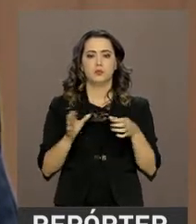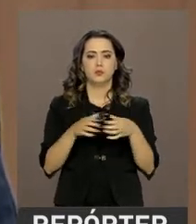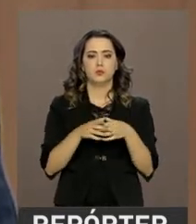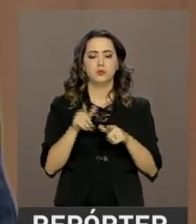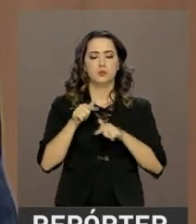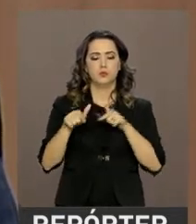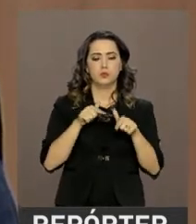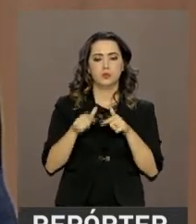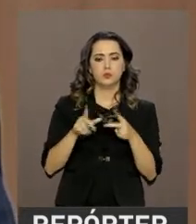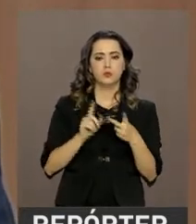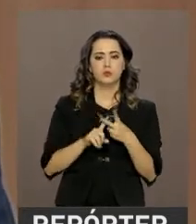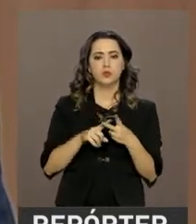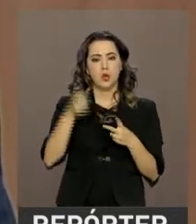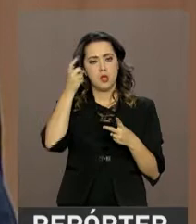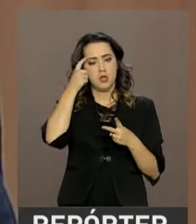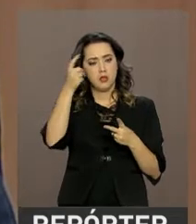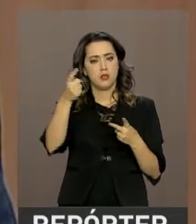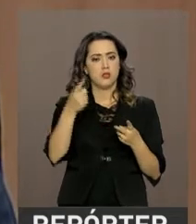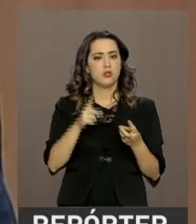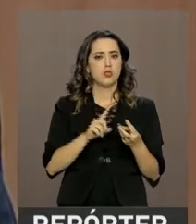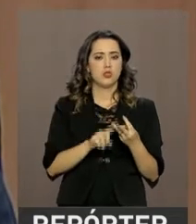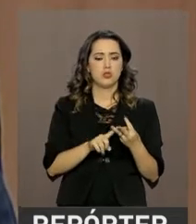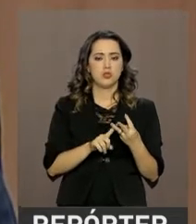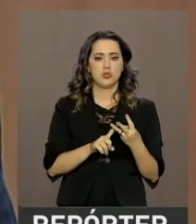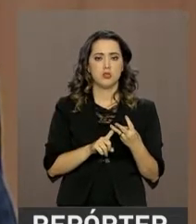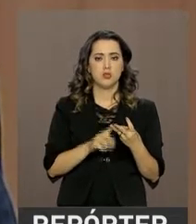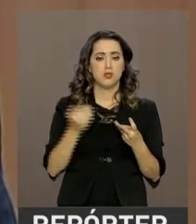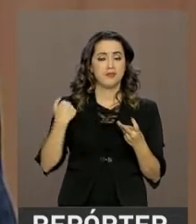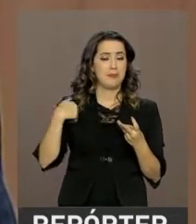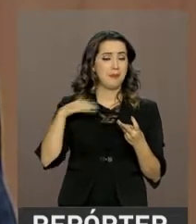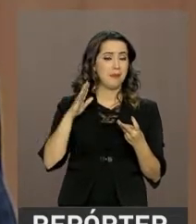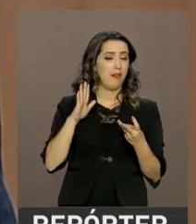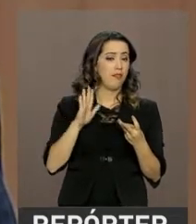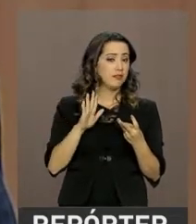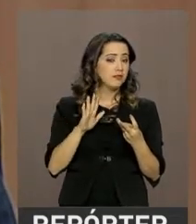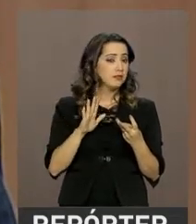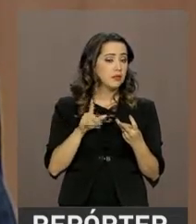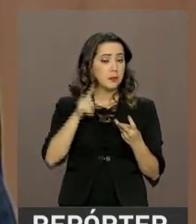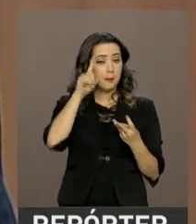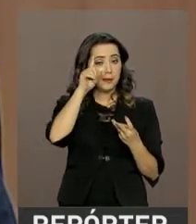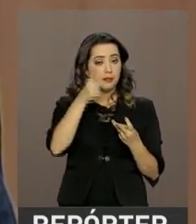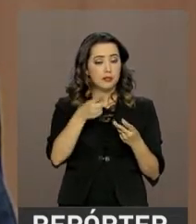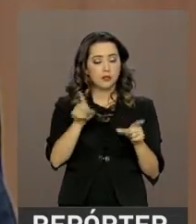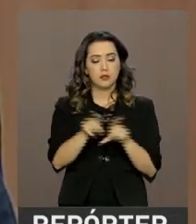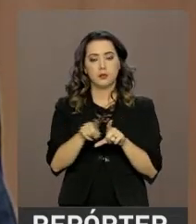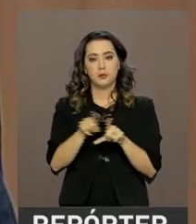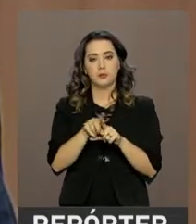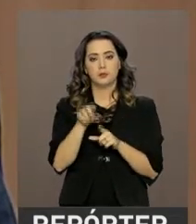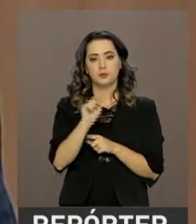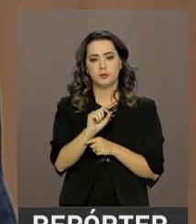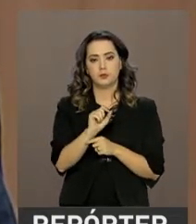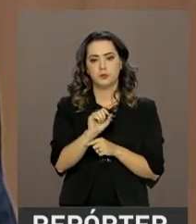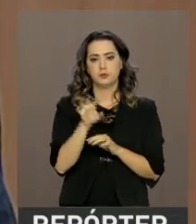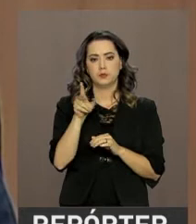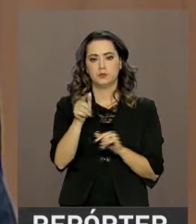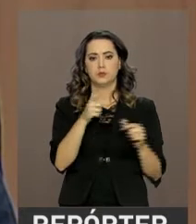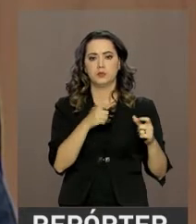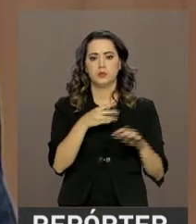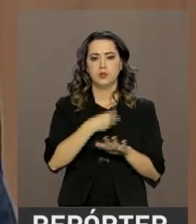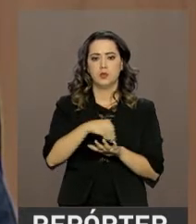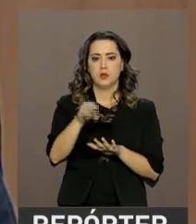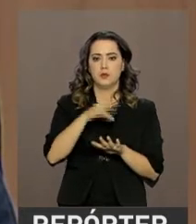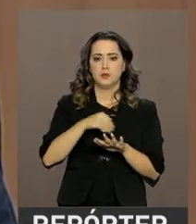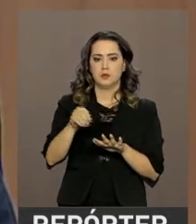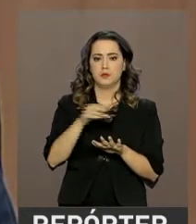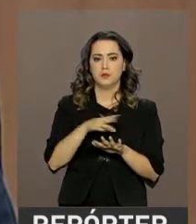de operações e inteligência. Mas determina que todas as